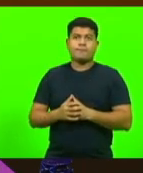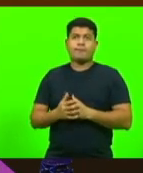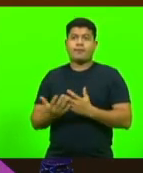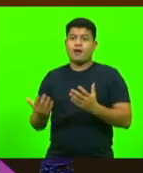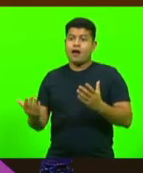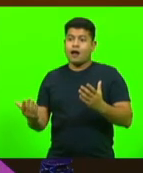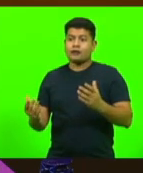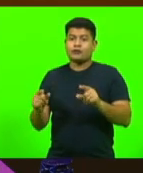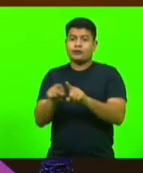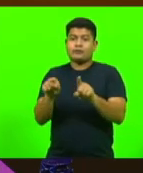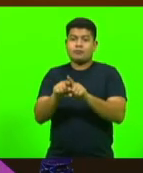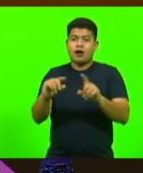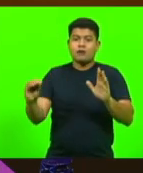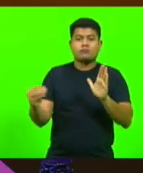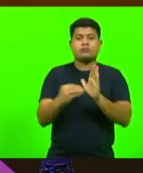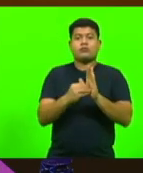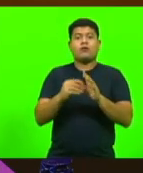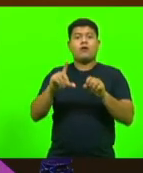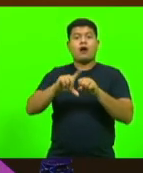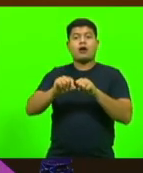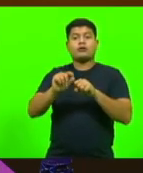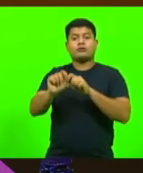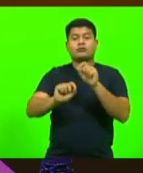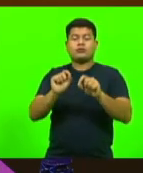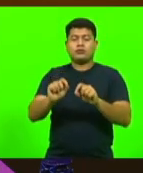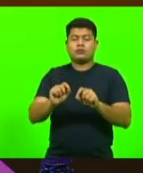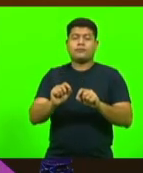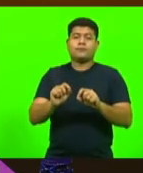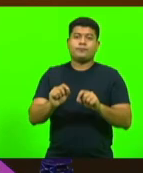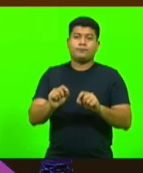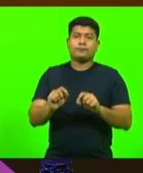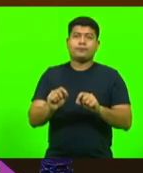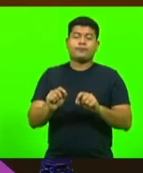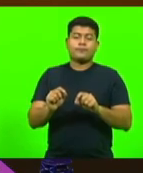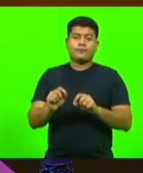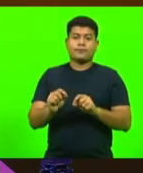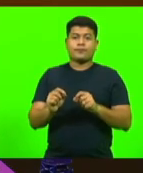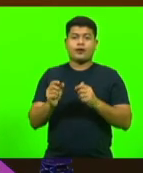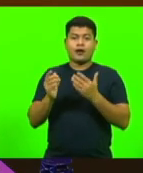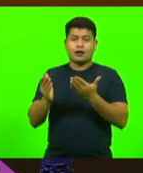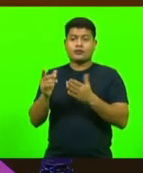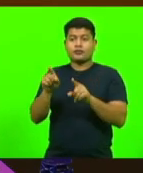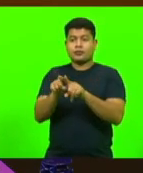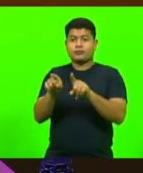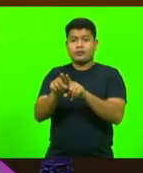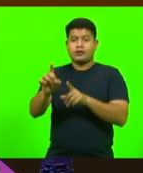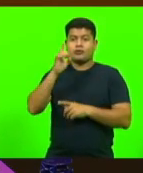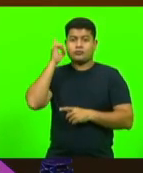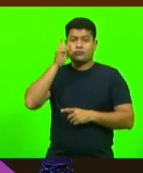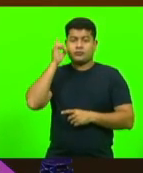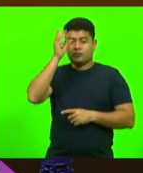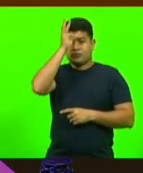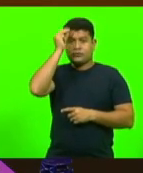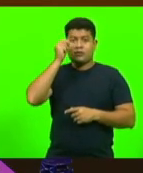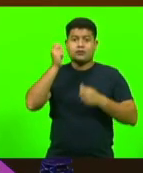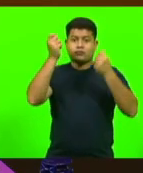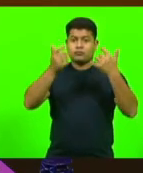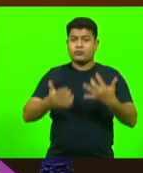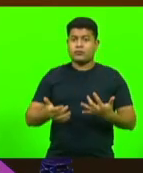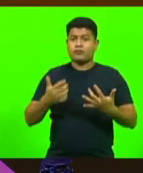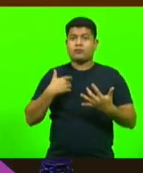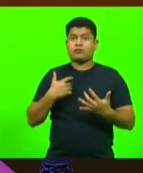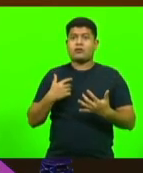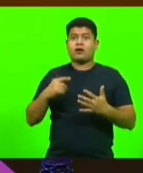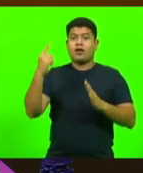esse aí esse artigo a questão da que também foi falado pela deputada no início na apresentação da extinção